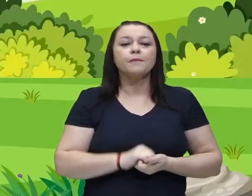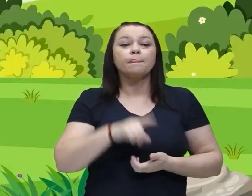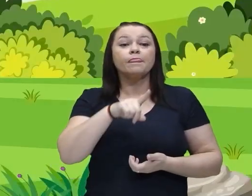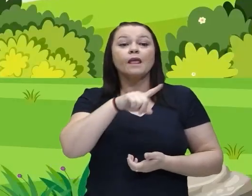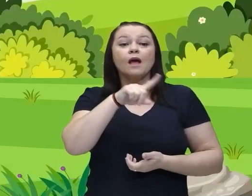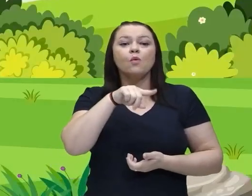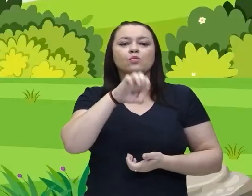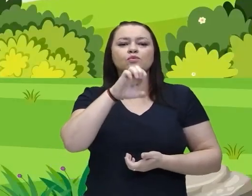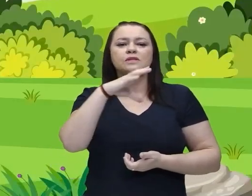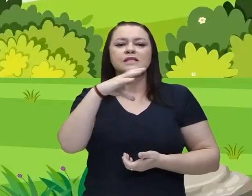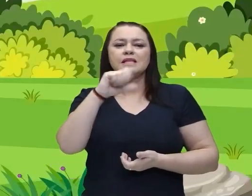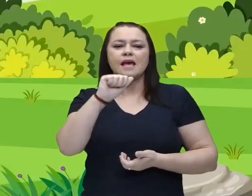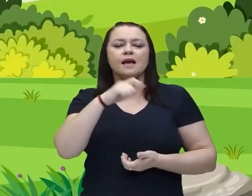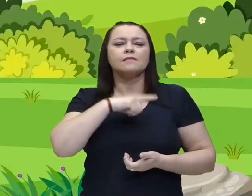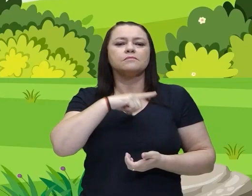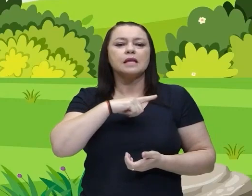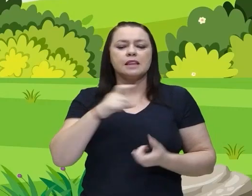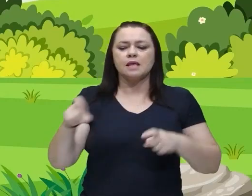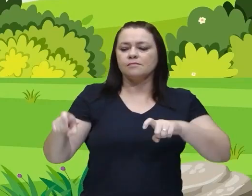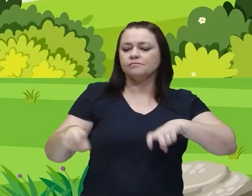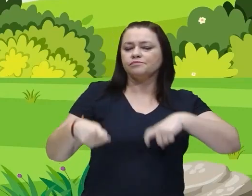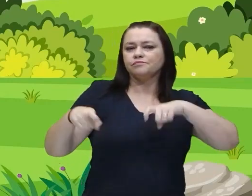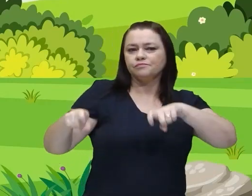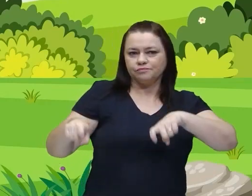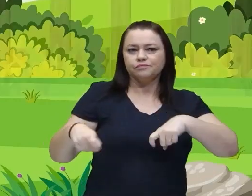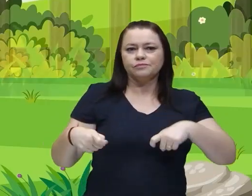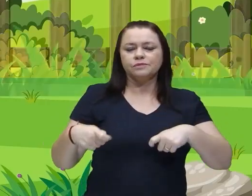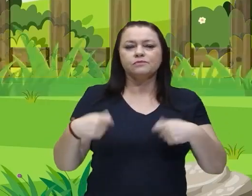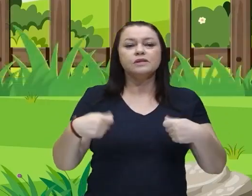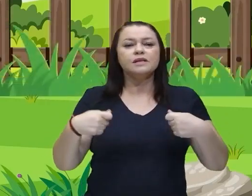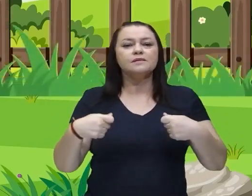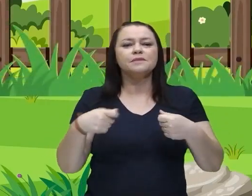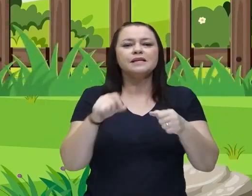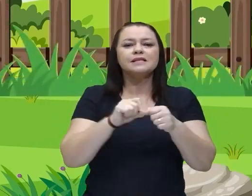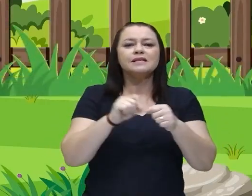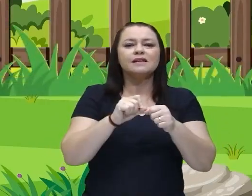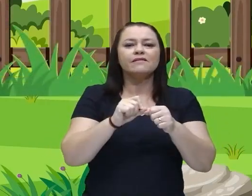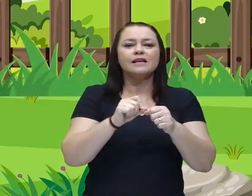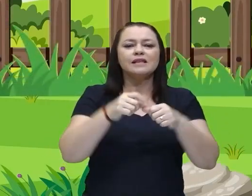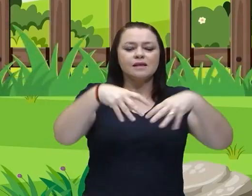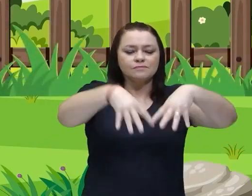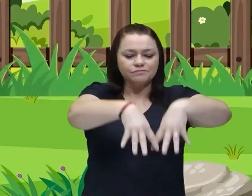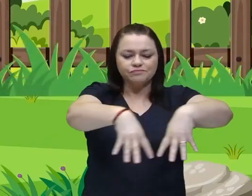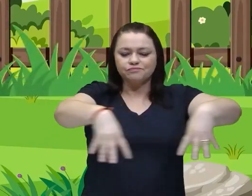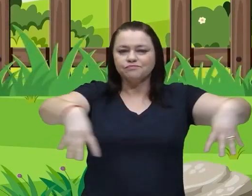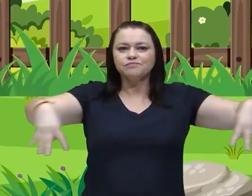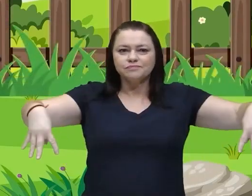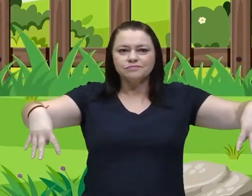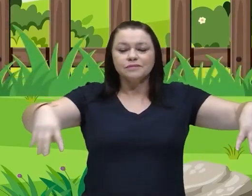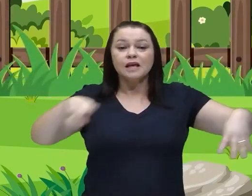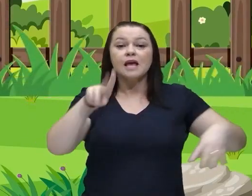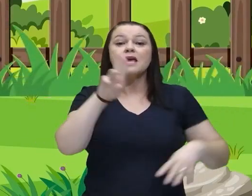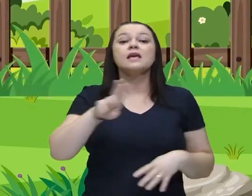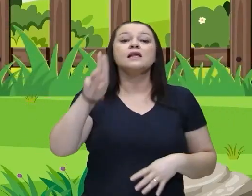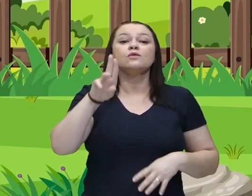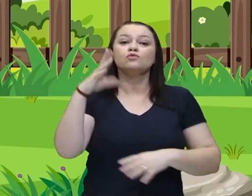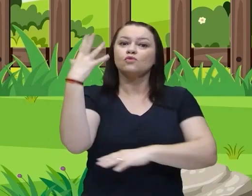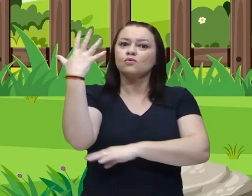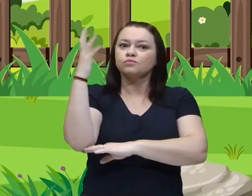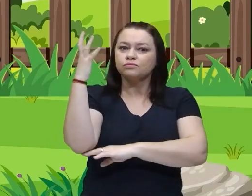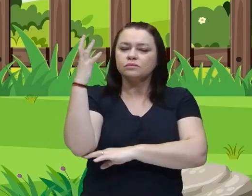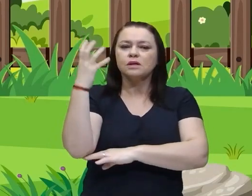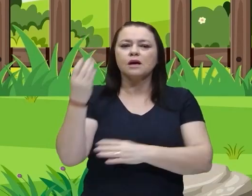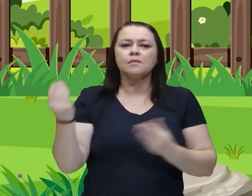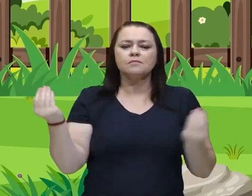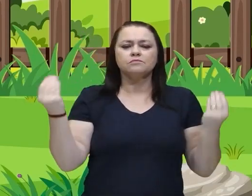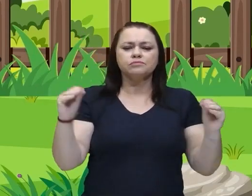um sítio. E para fazer uma cerca para esse sítio, ele usou tábuas. E foi montando